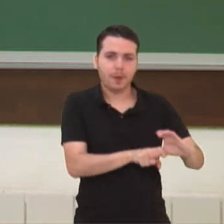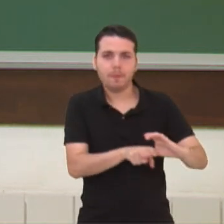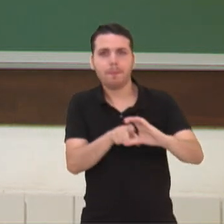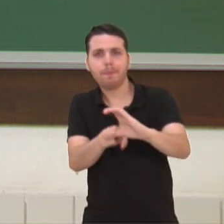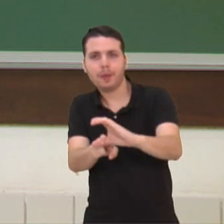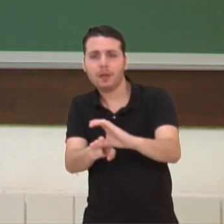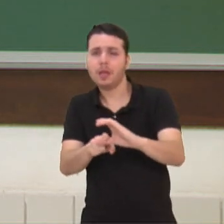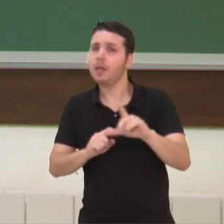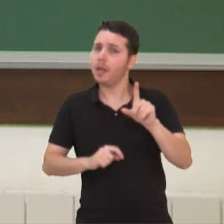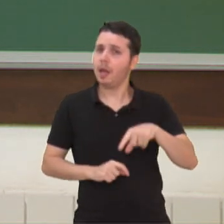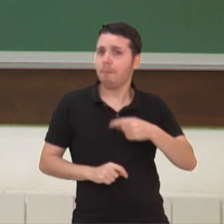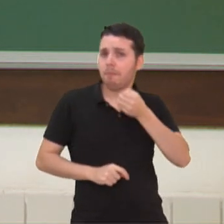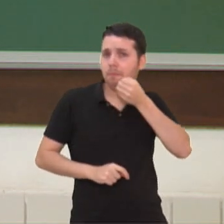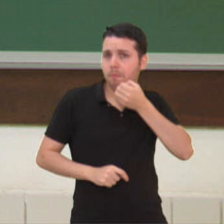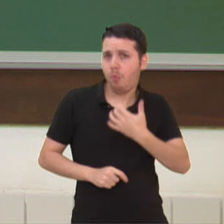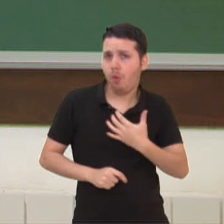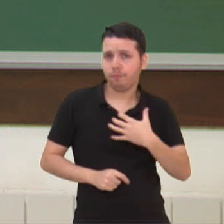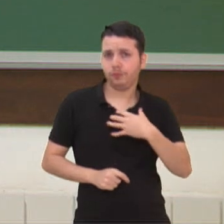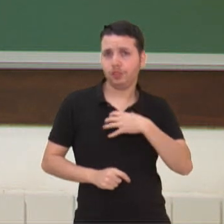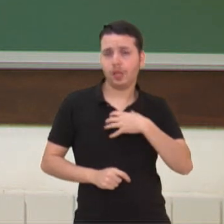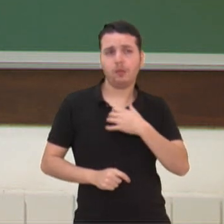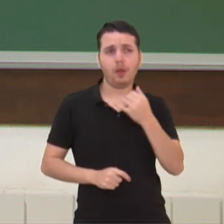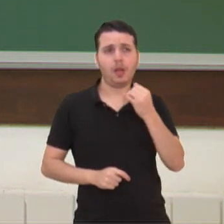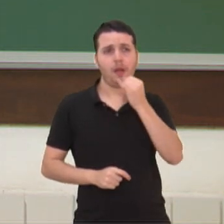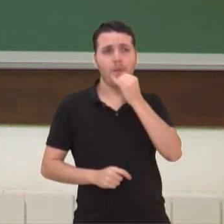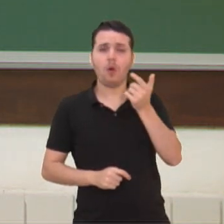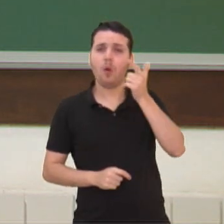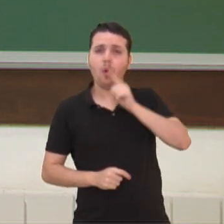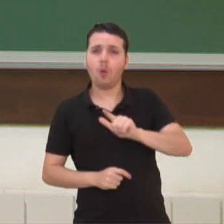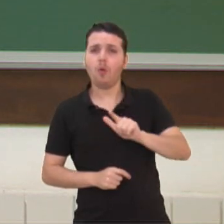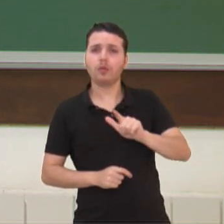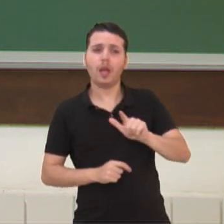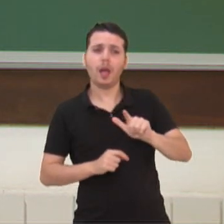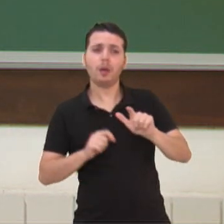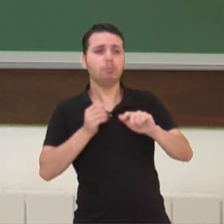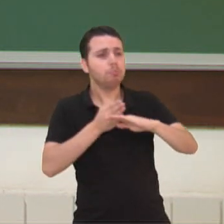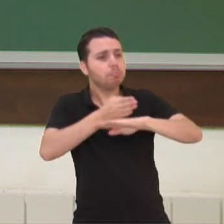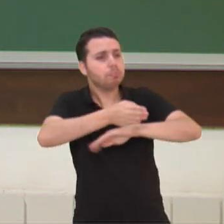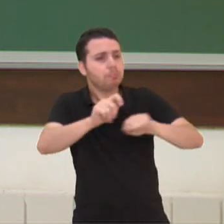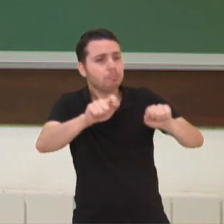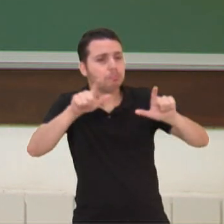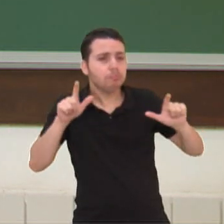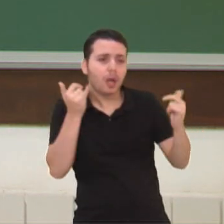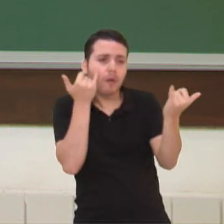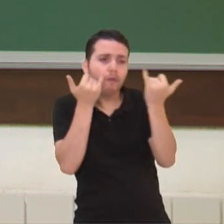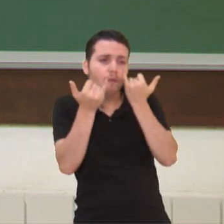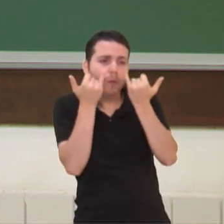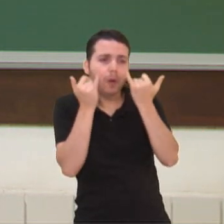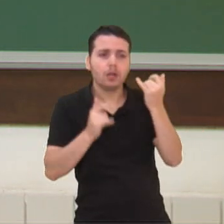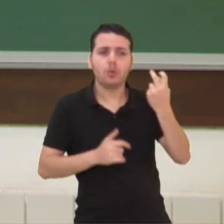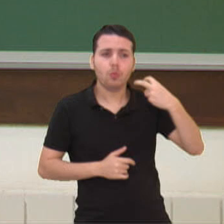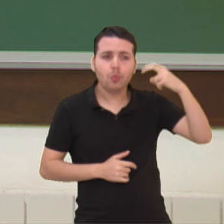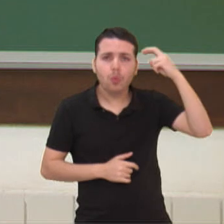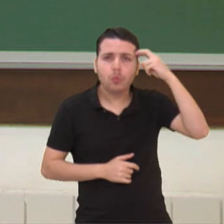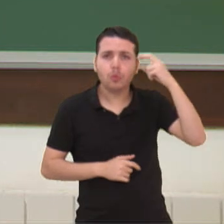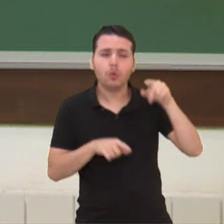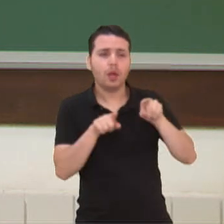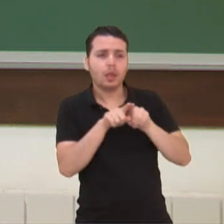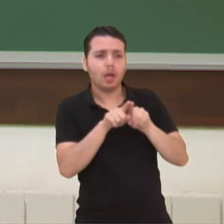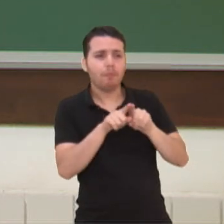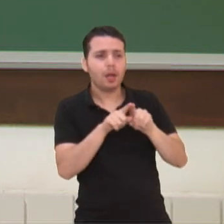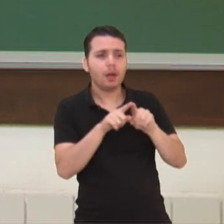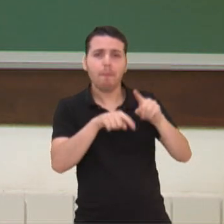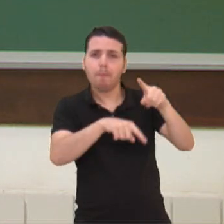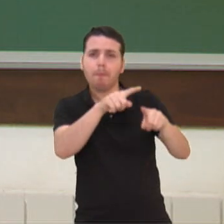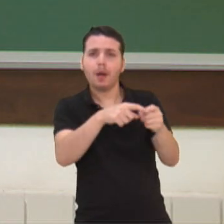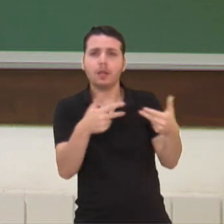no momento que eu consigo, né, ter acesso à informação, à cultura, à imagem, a produtos de outros